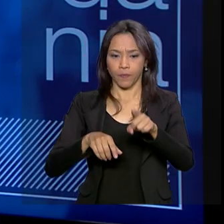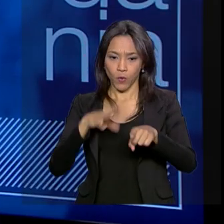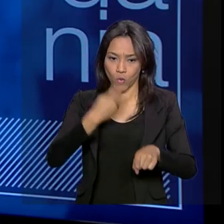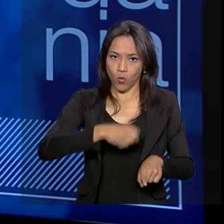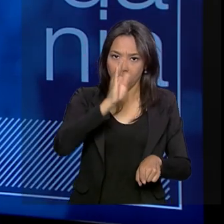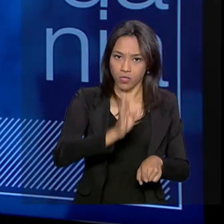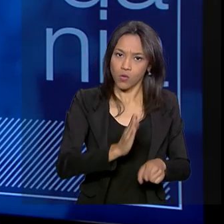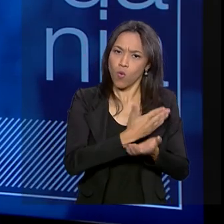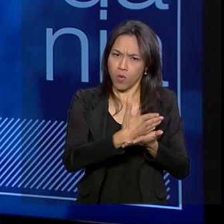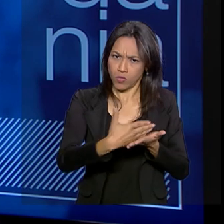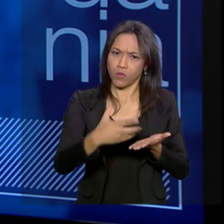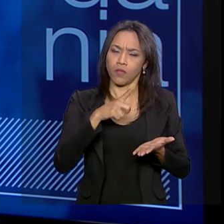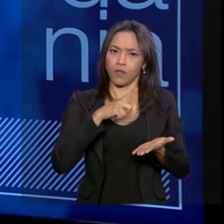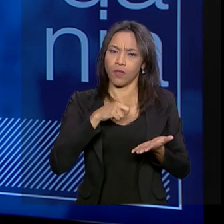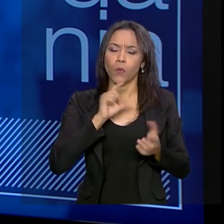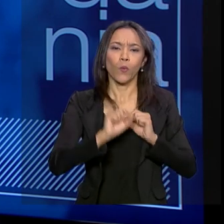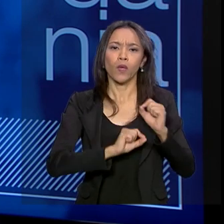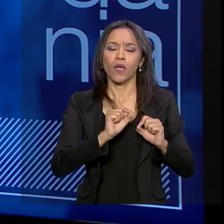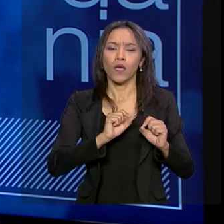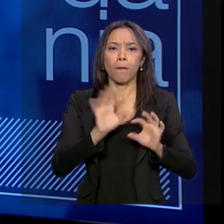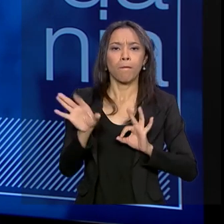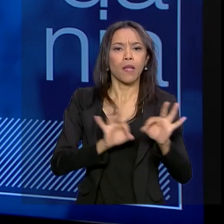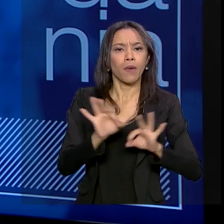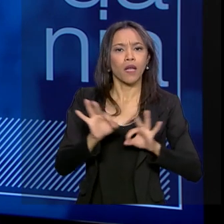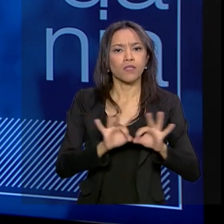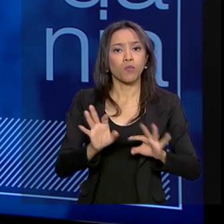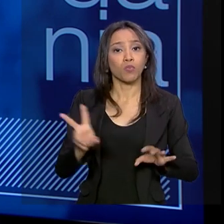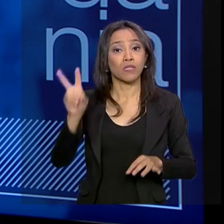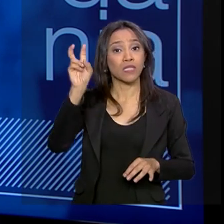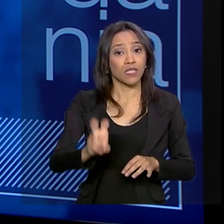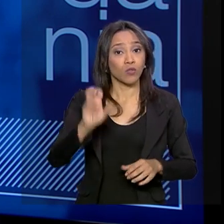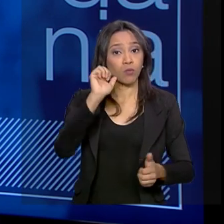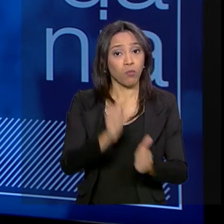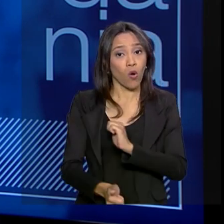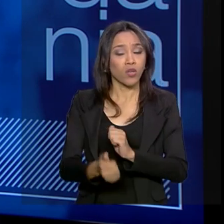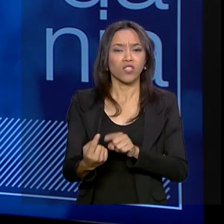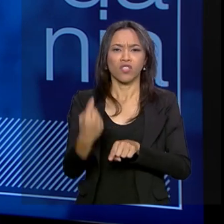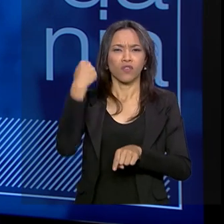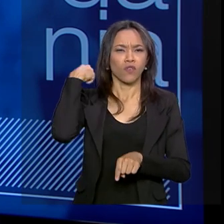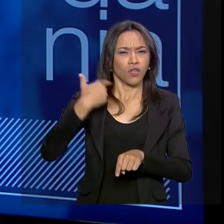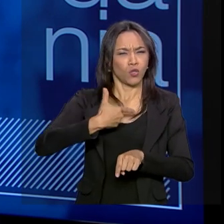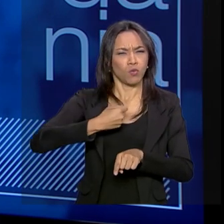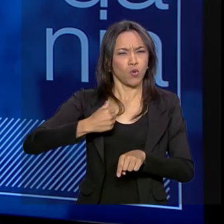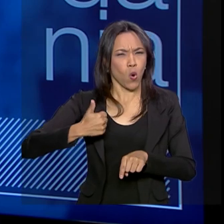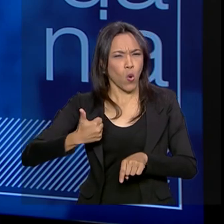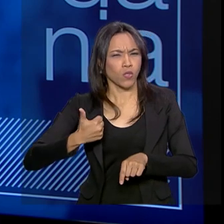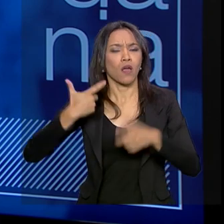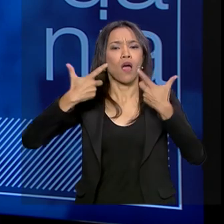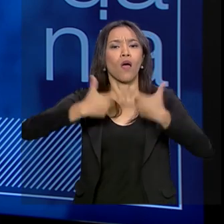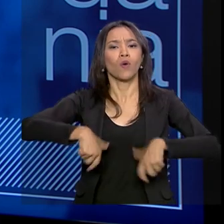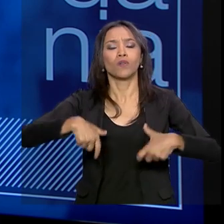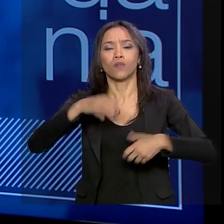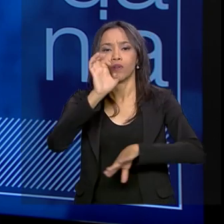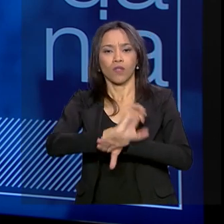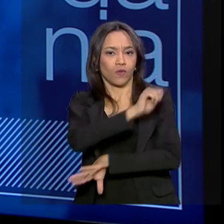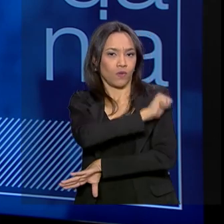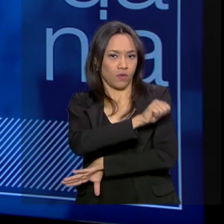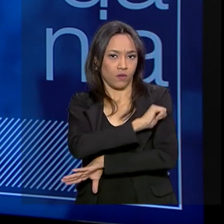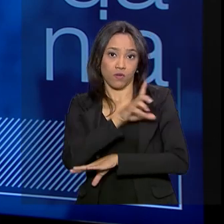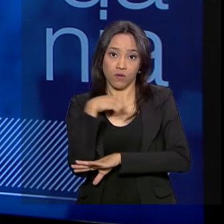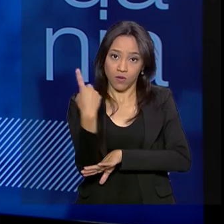rendimento a partir da preparação para os 5º Jogos Mundiais, que foram realizados em 2011, no Rio de Janeiro.